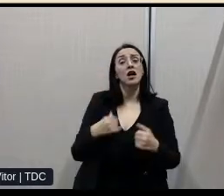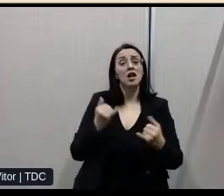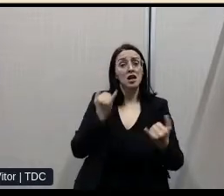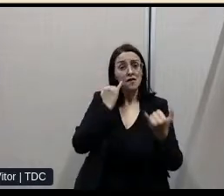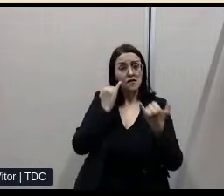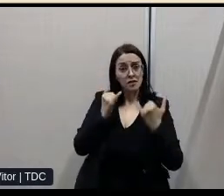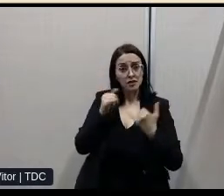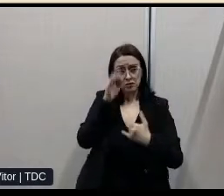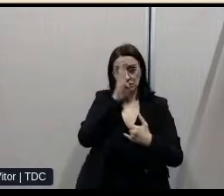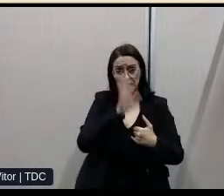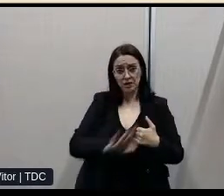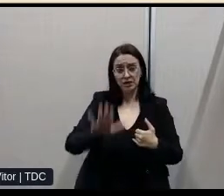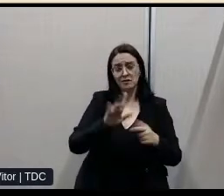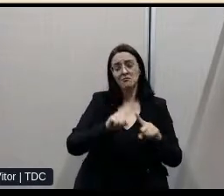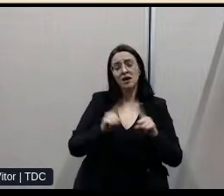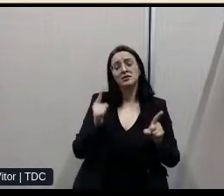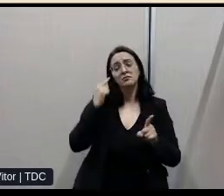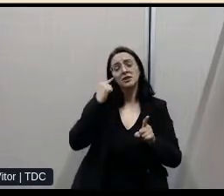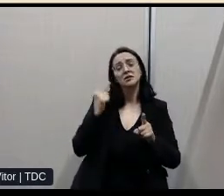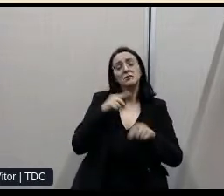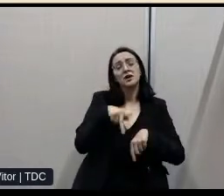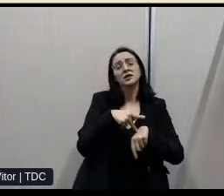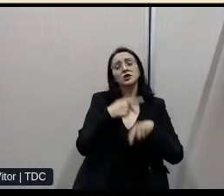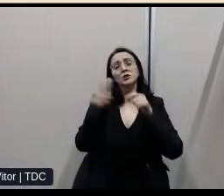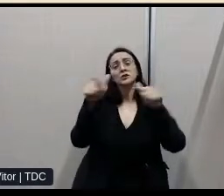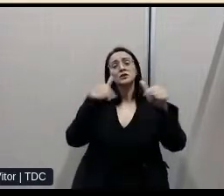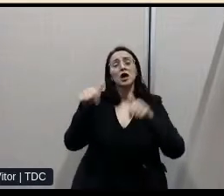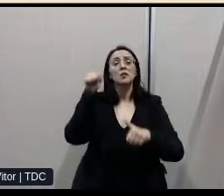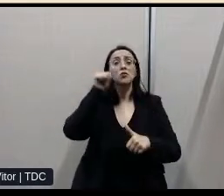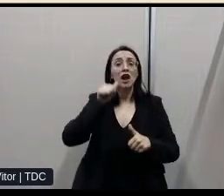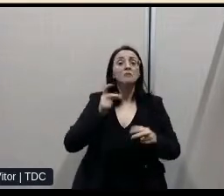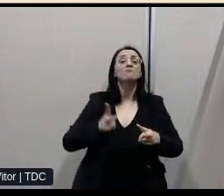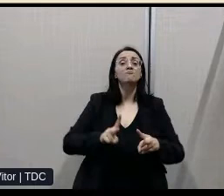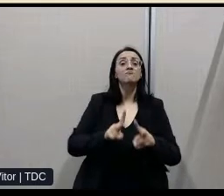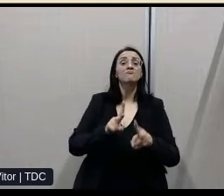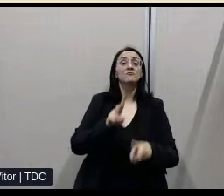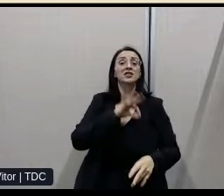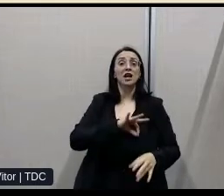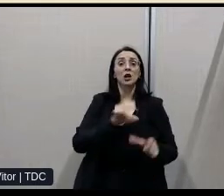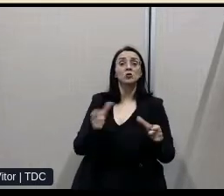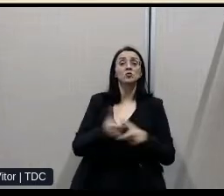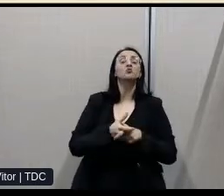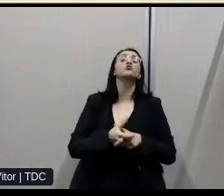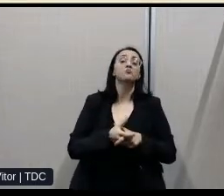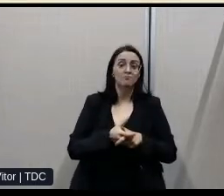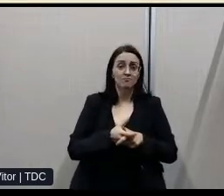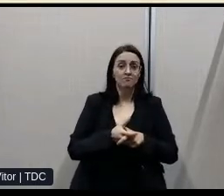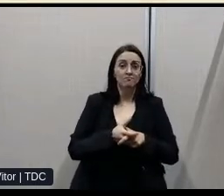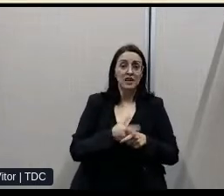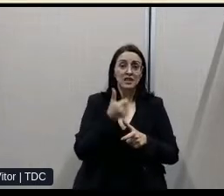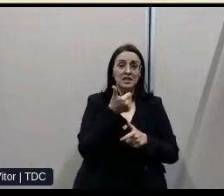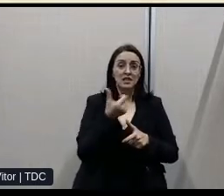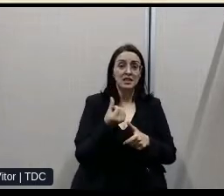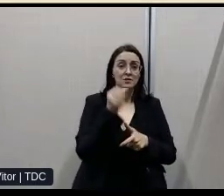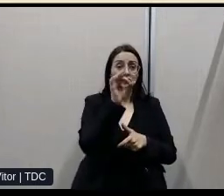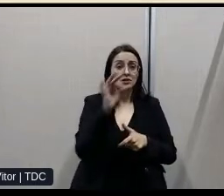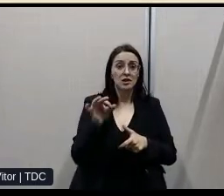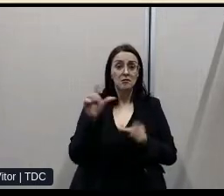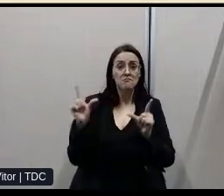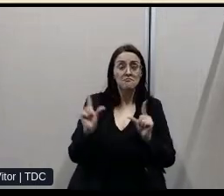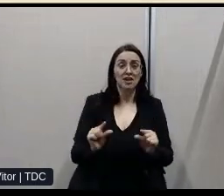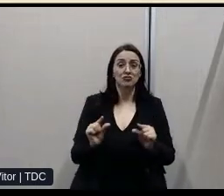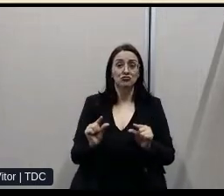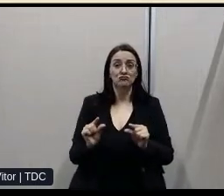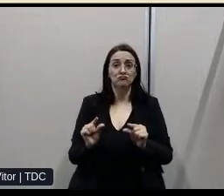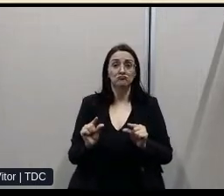são do Brasil, mas quando a gente pensa em países desenvolvidos, as mulheres continuam sendo pessoas que ganham cerca de 16% a menos do